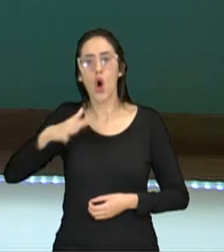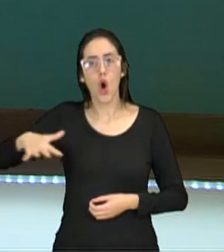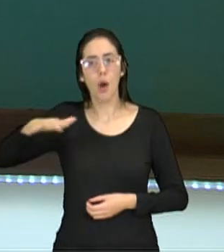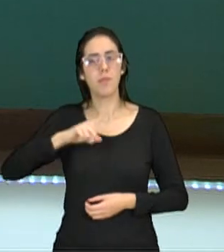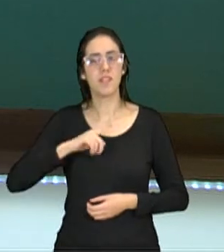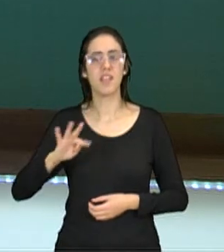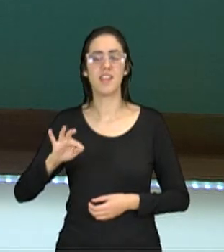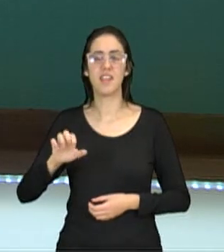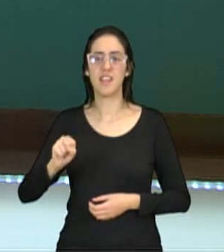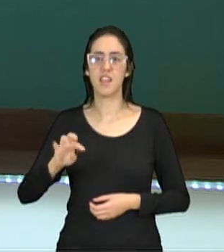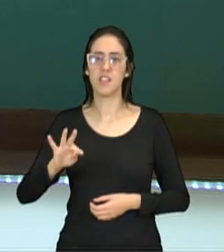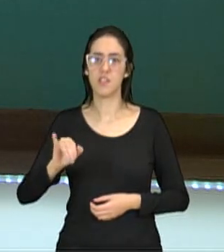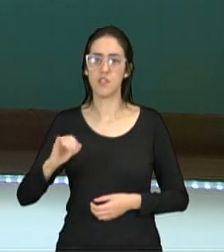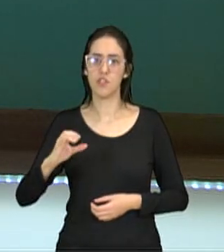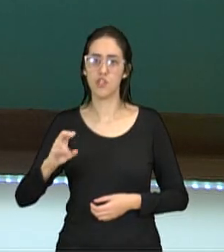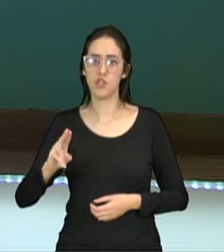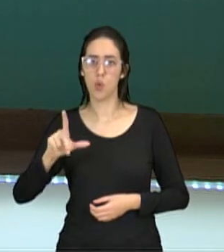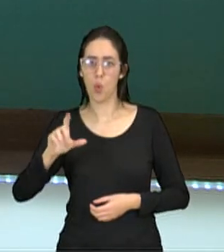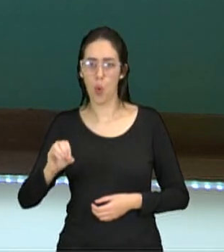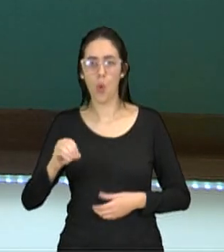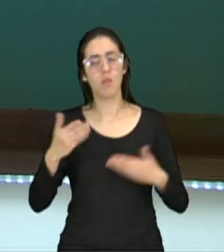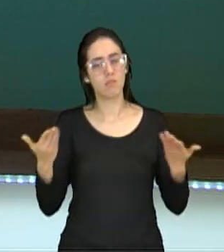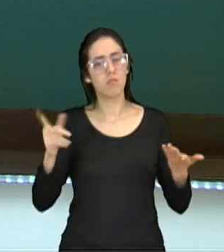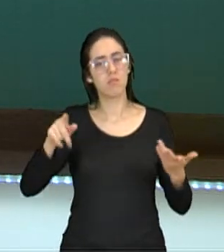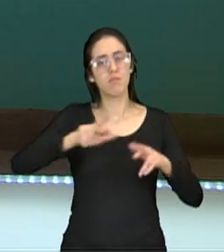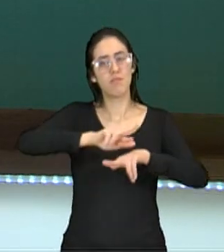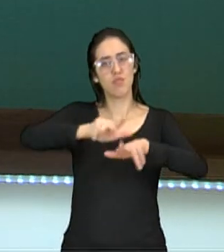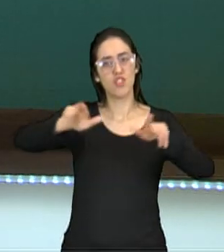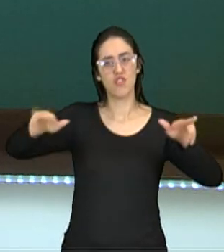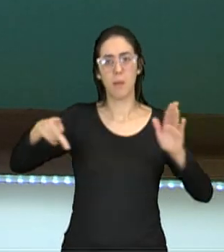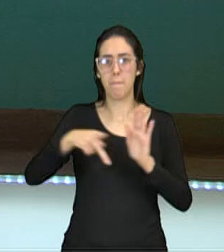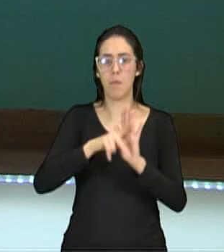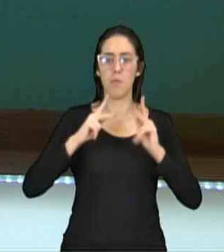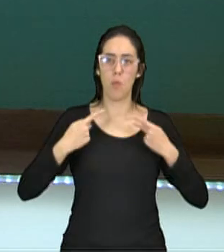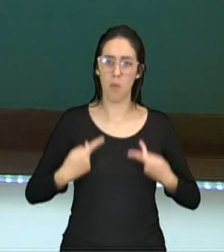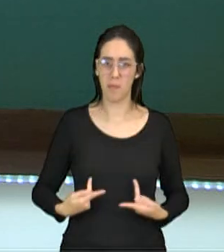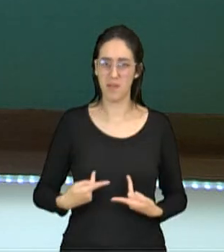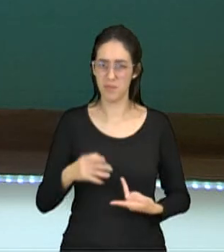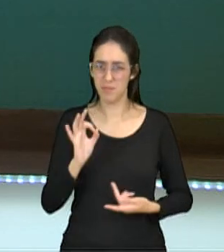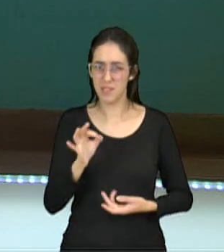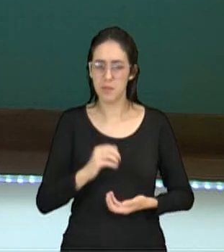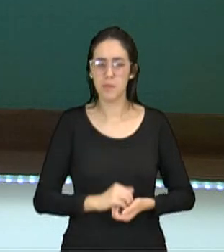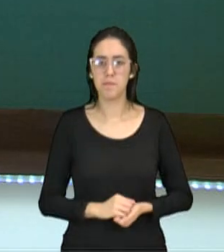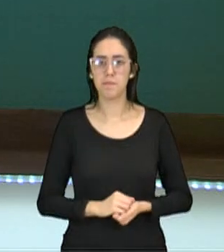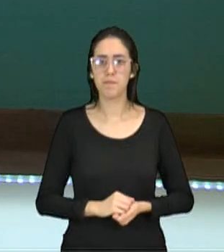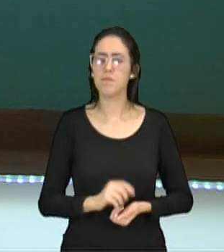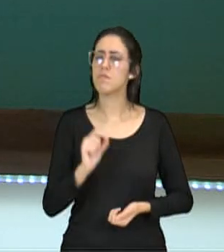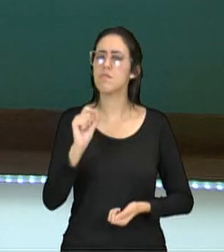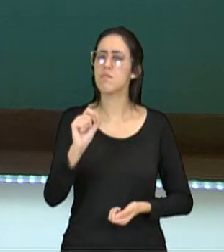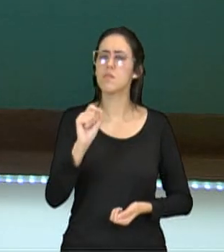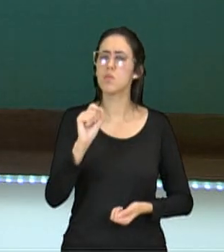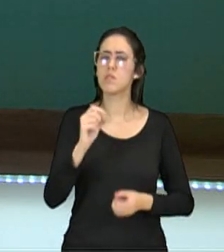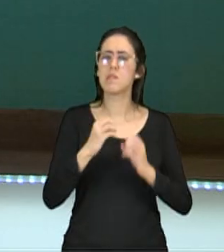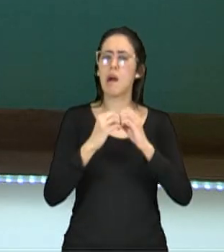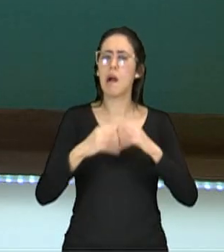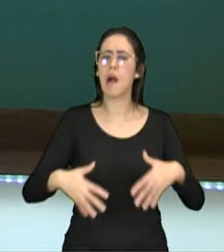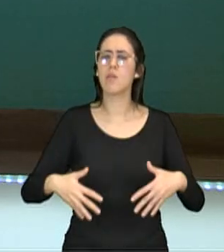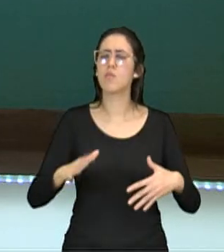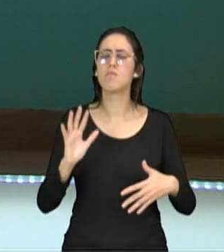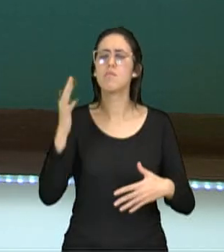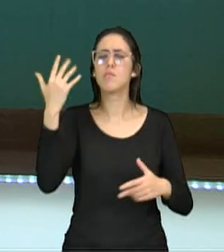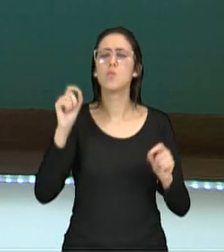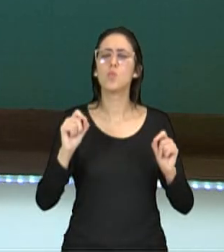são algumas das glândulas encontradas no corpo humano, tá? E o que essas glândulas vão produzir?